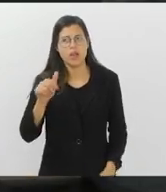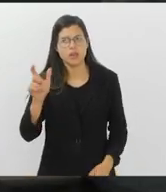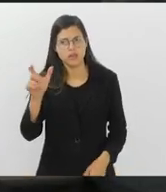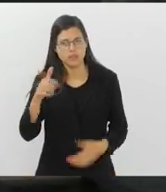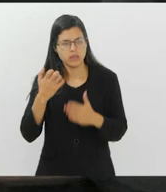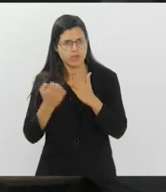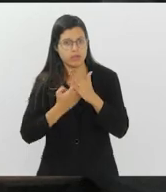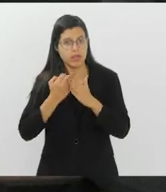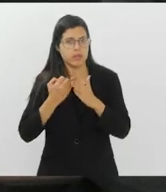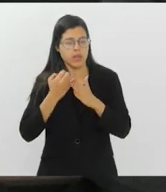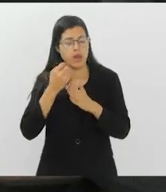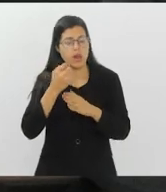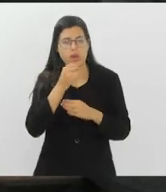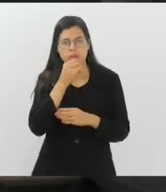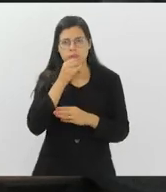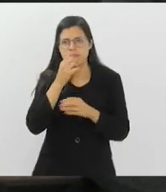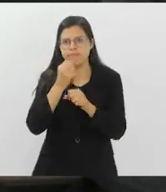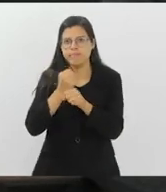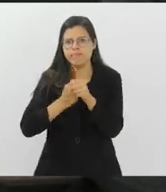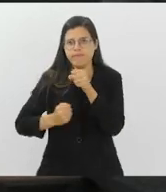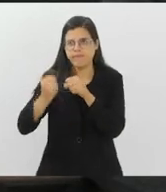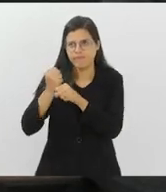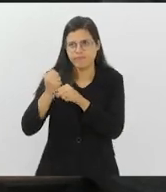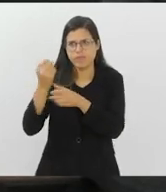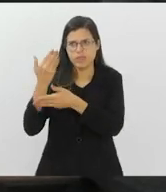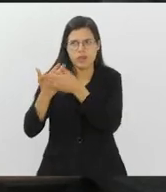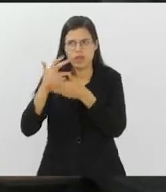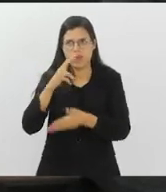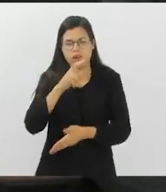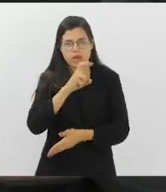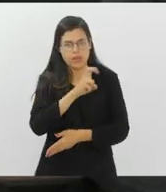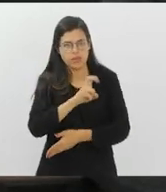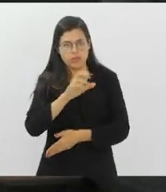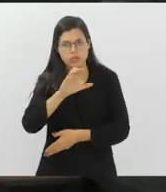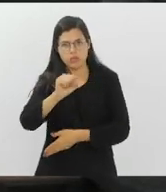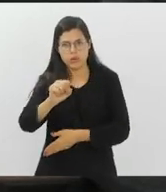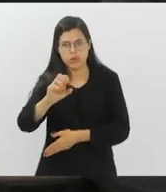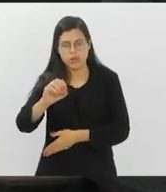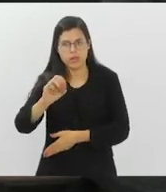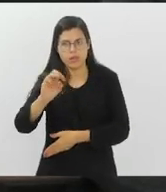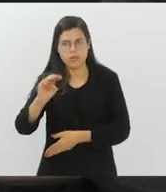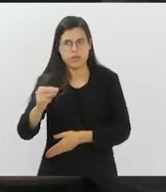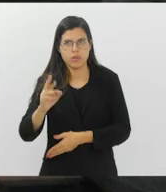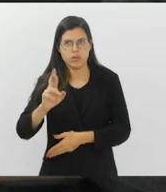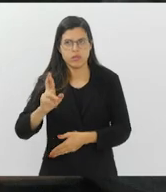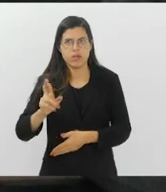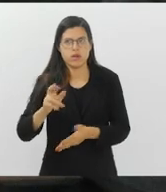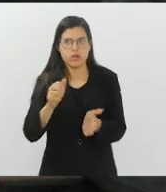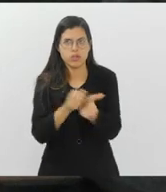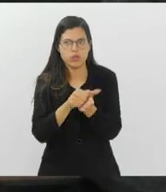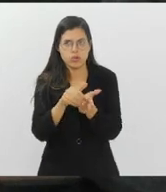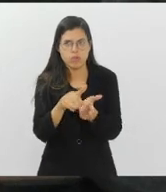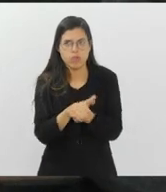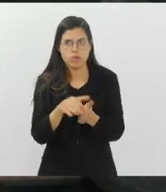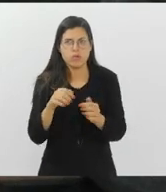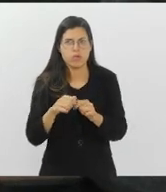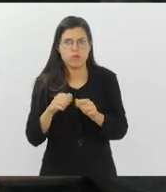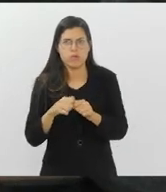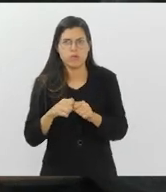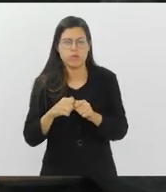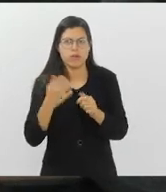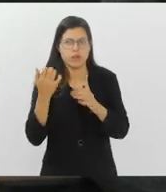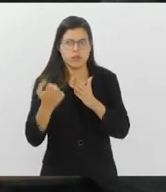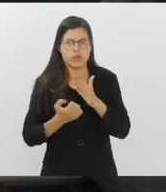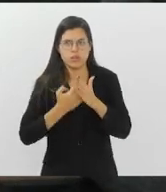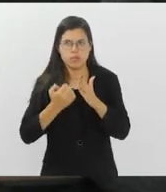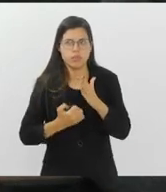ideia. No ano passado foram em torno de 580 milhões de reais de multas aplicadas às operadoras em razão das reclamações